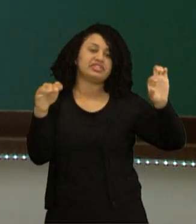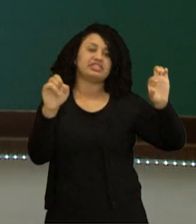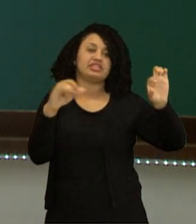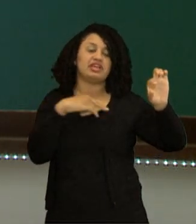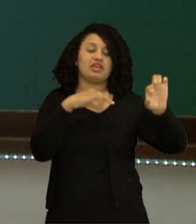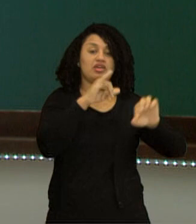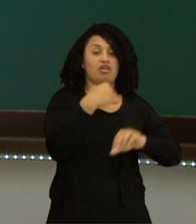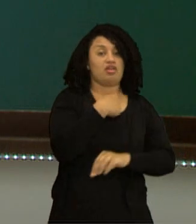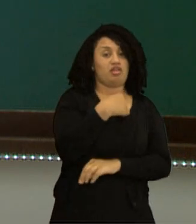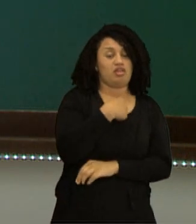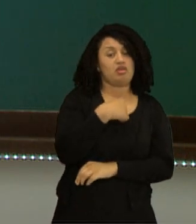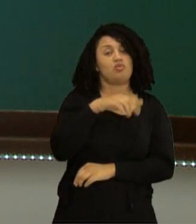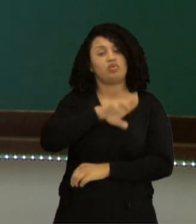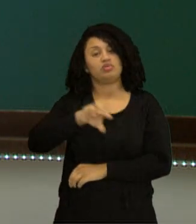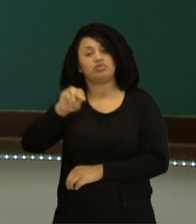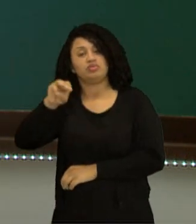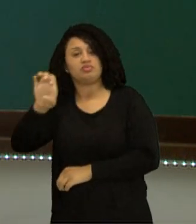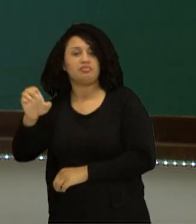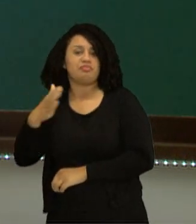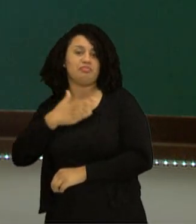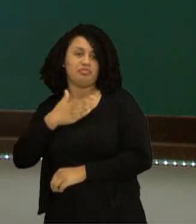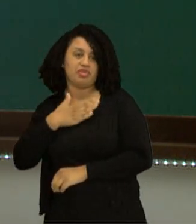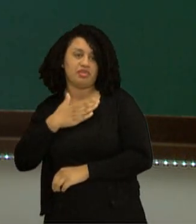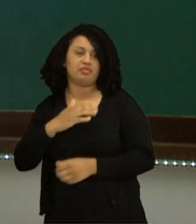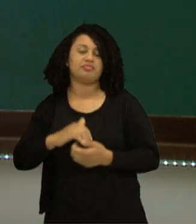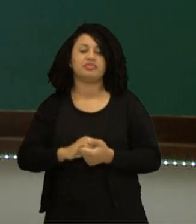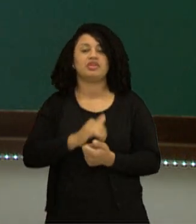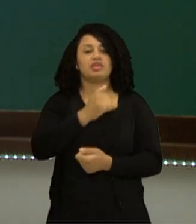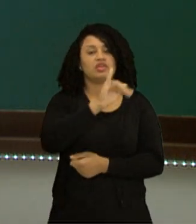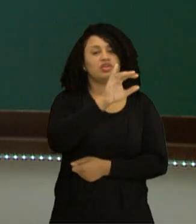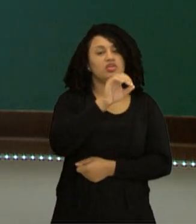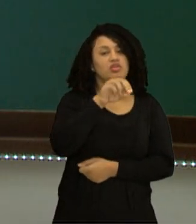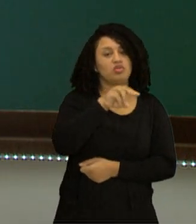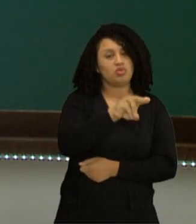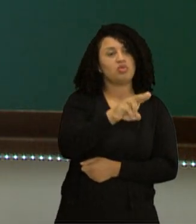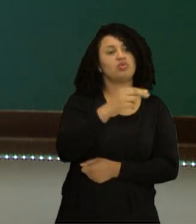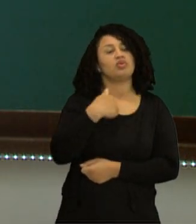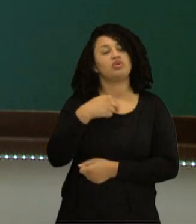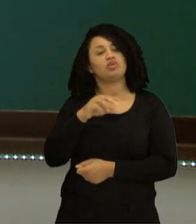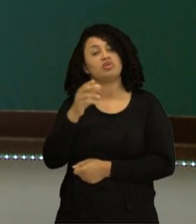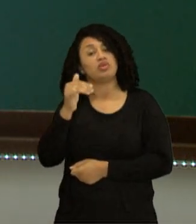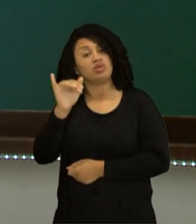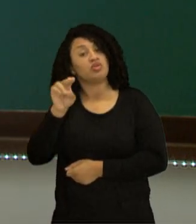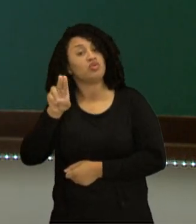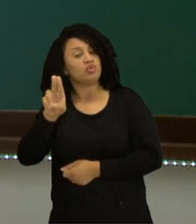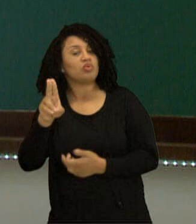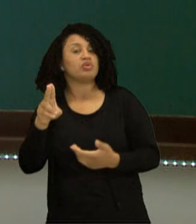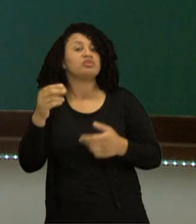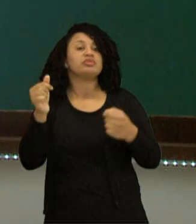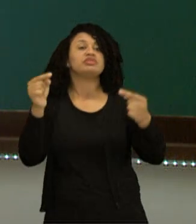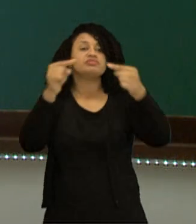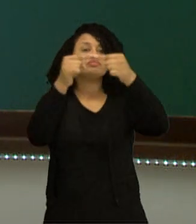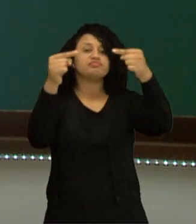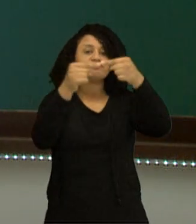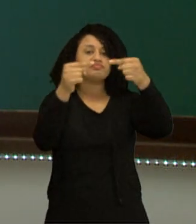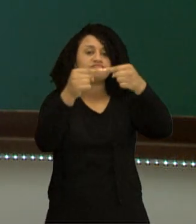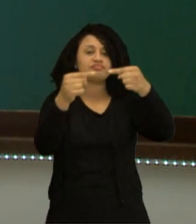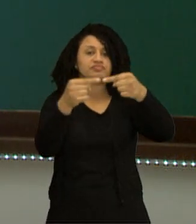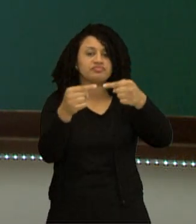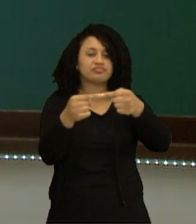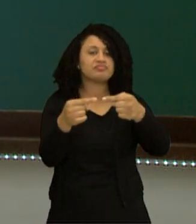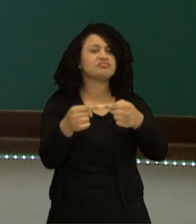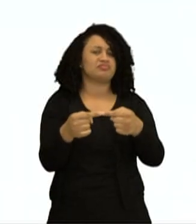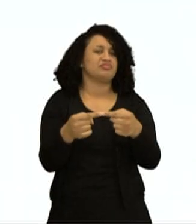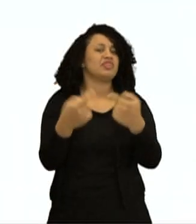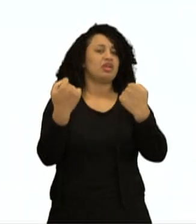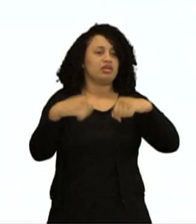I, eu uso me. Quando eu tenho o sujeito you, eu uso you. Eu tenho que estar sempre de acordo com o sujeito. Às